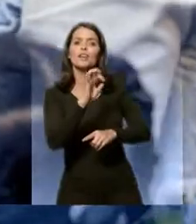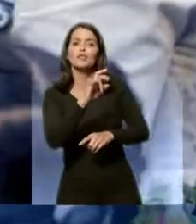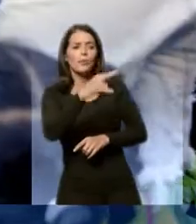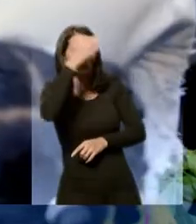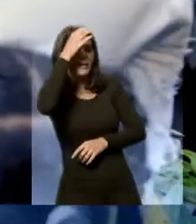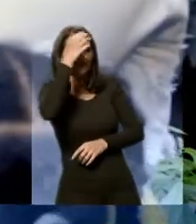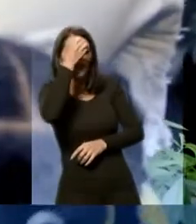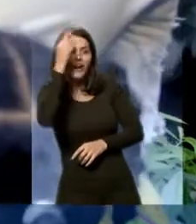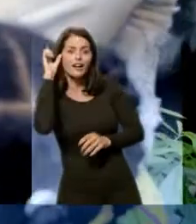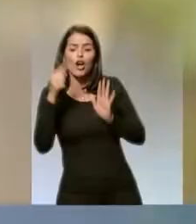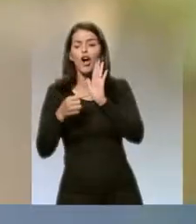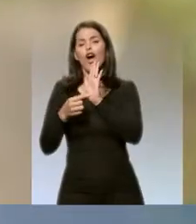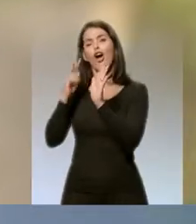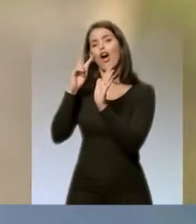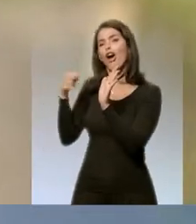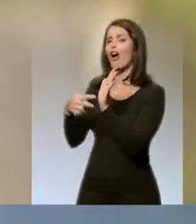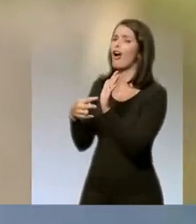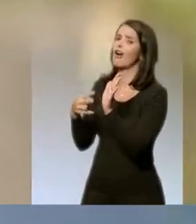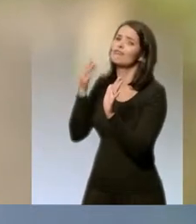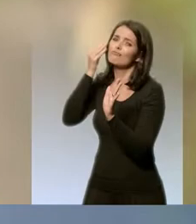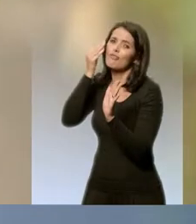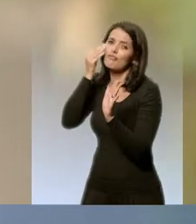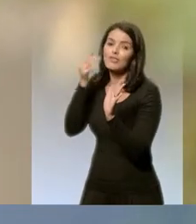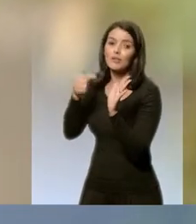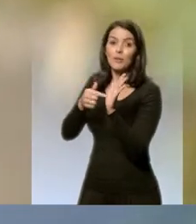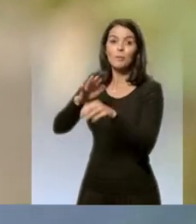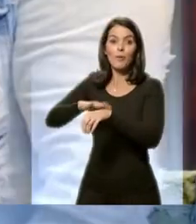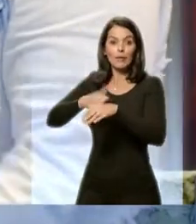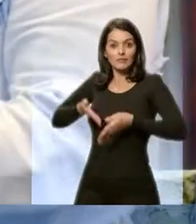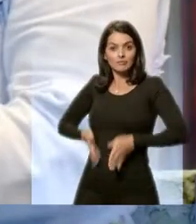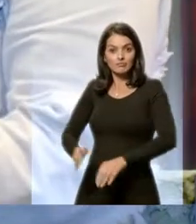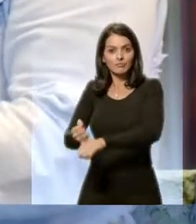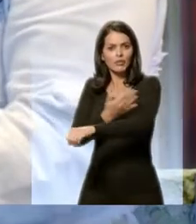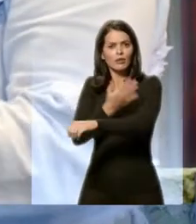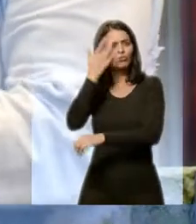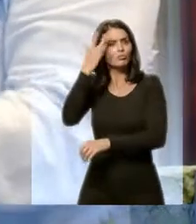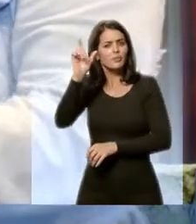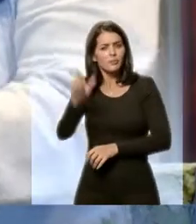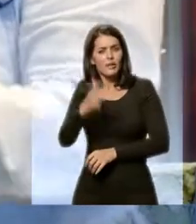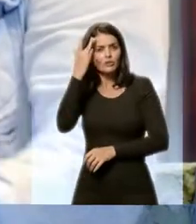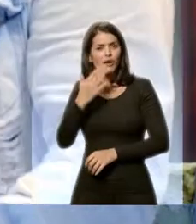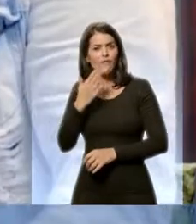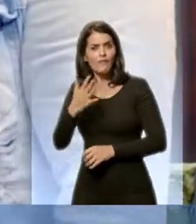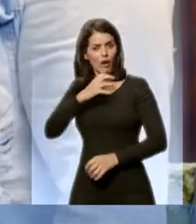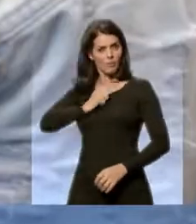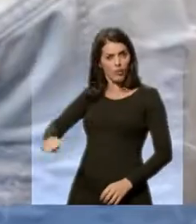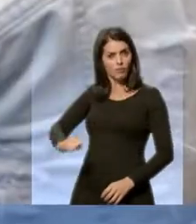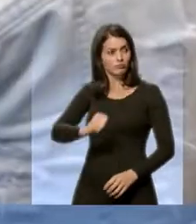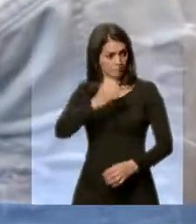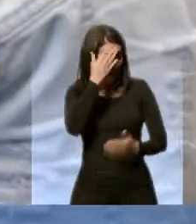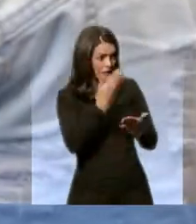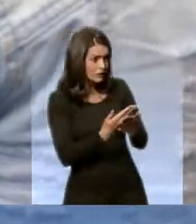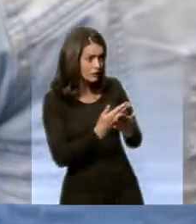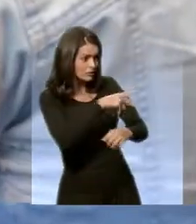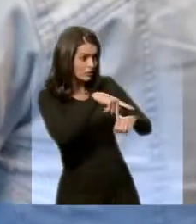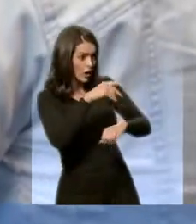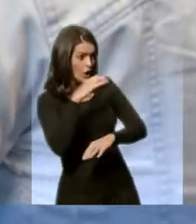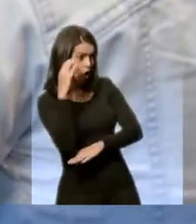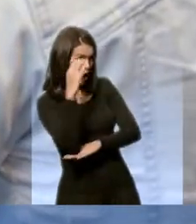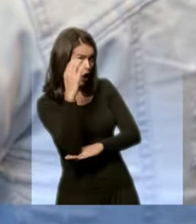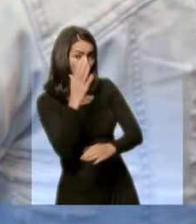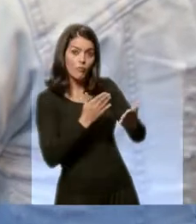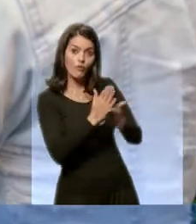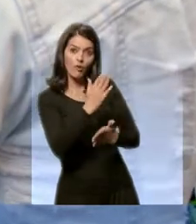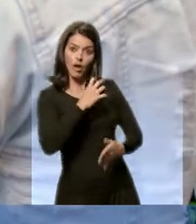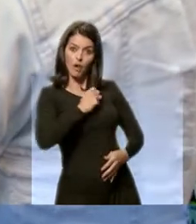bonitinha. Olha, Clarissa, momento único, nascimento do Heitor. Eu não sei como é que ainda tem pessoas a favor do aborto. Você acredita que lá na Colômbia